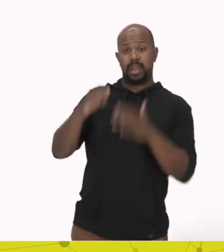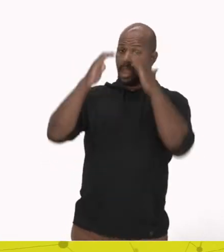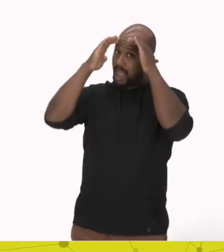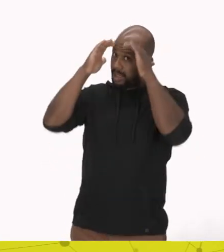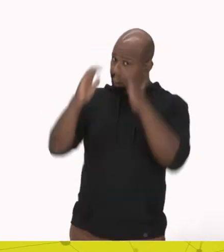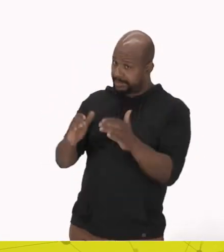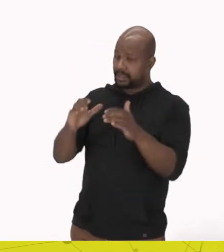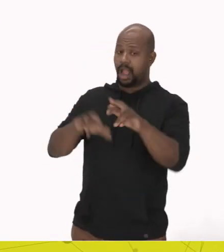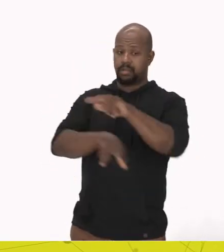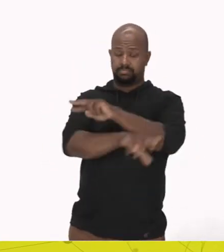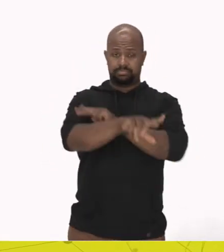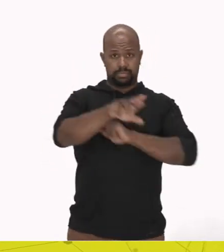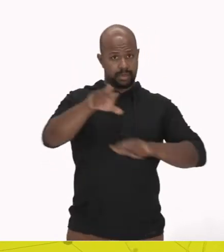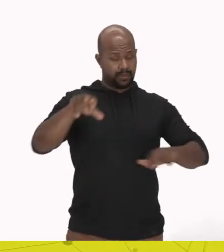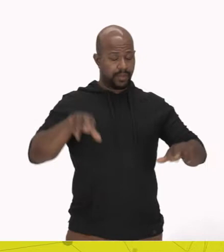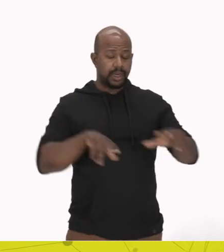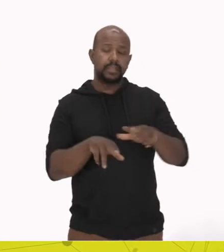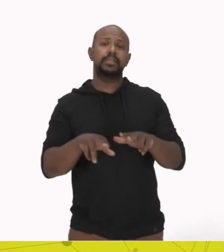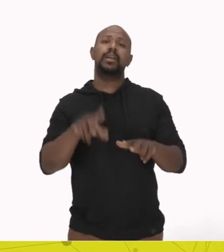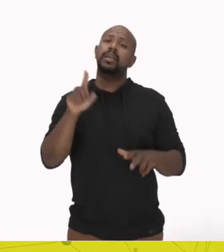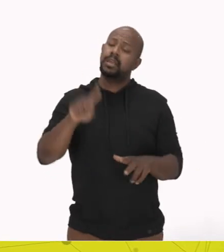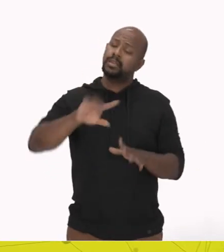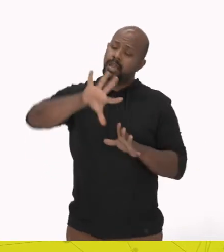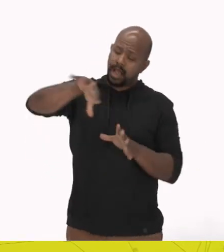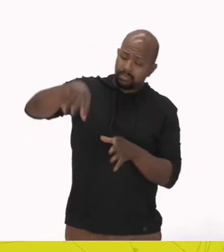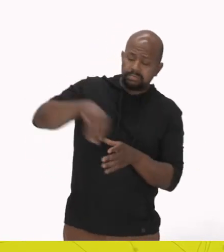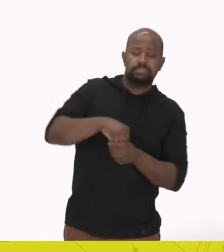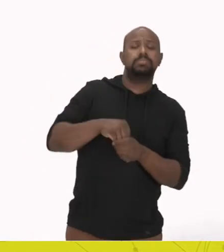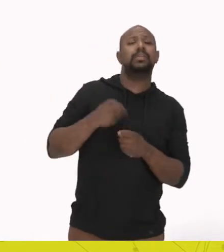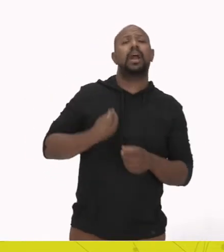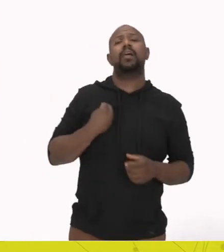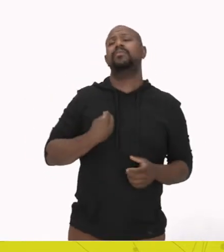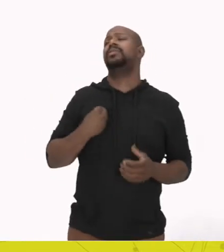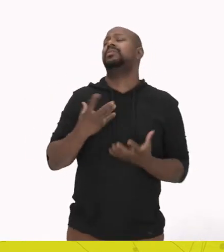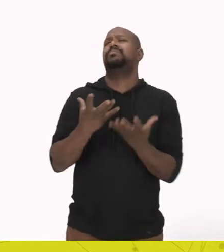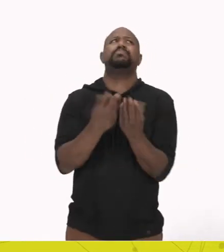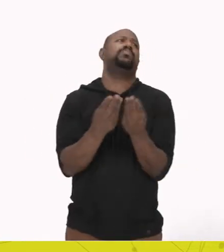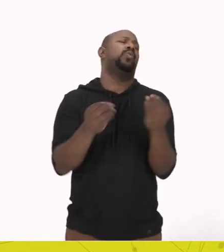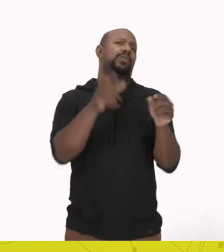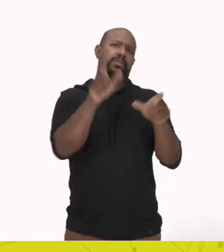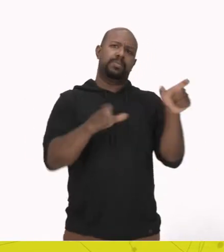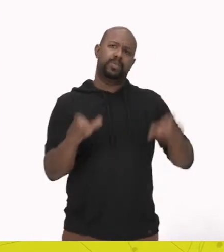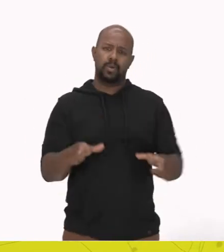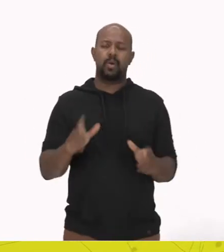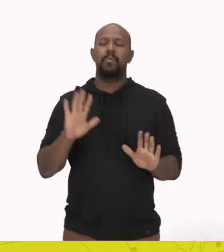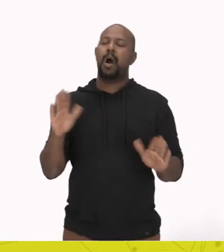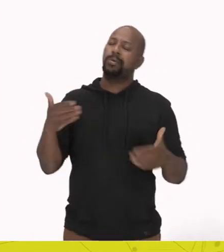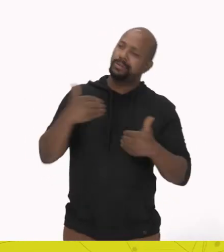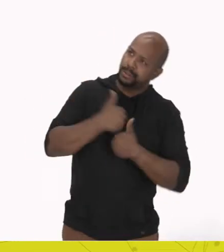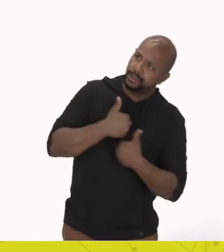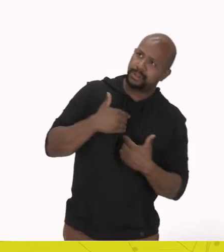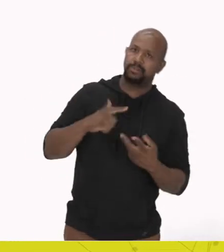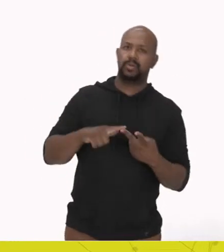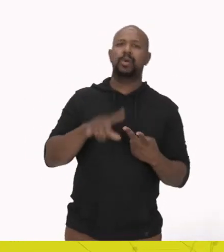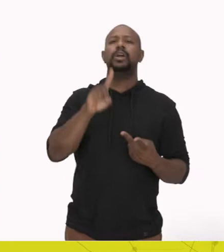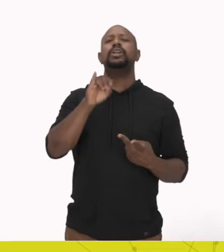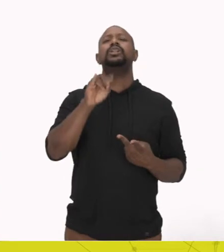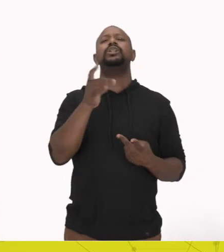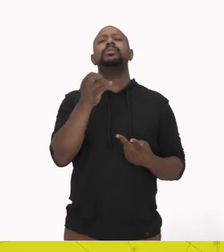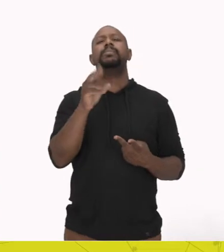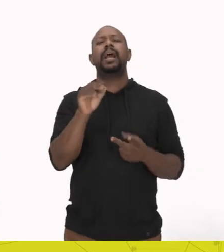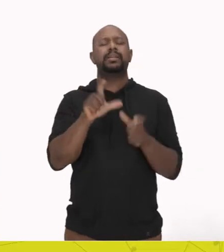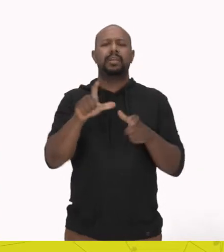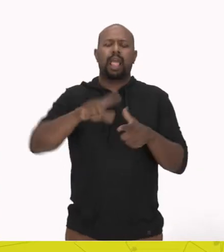reconhecer e respeitar as diferenças que fazem parte da vida de muitas pessoas, como o autismo,